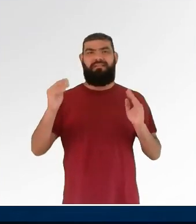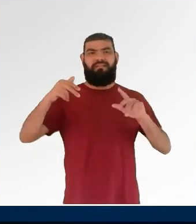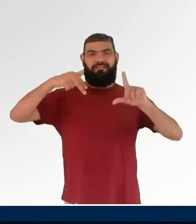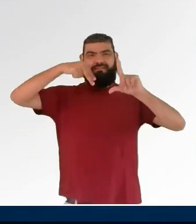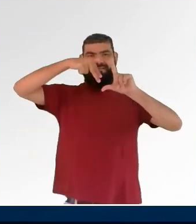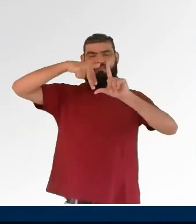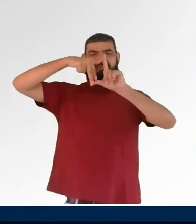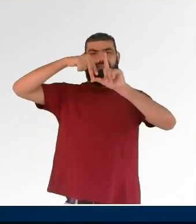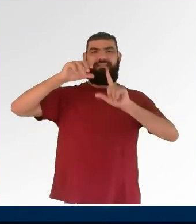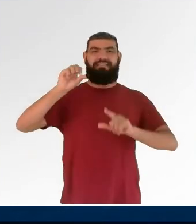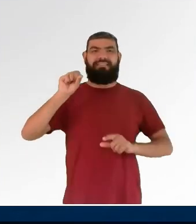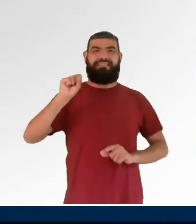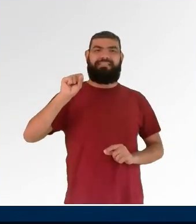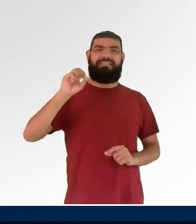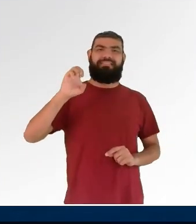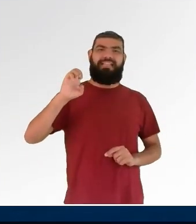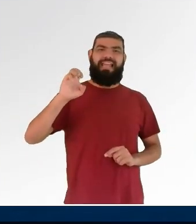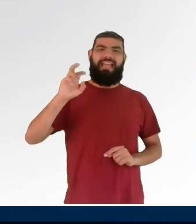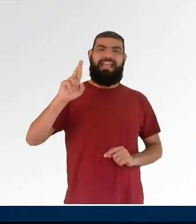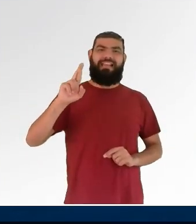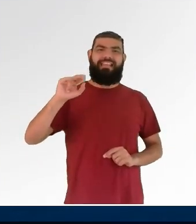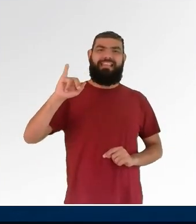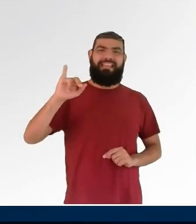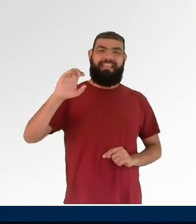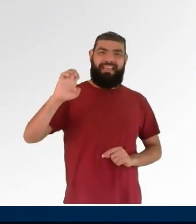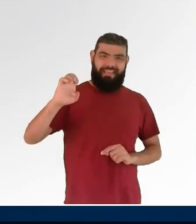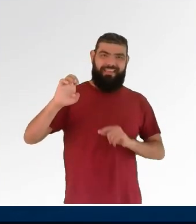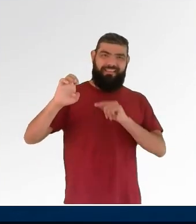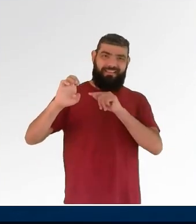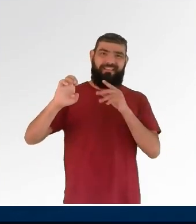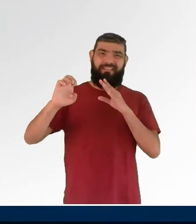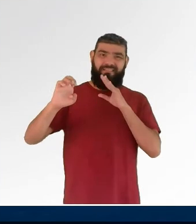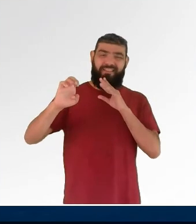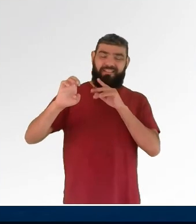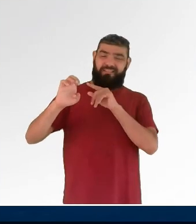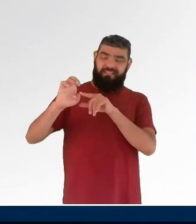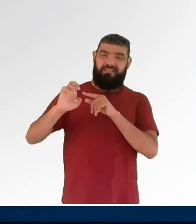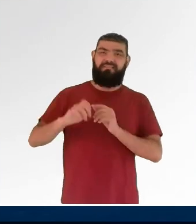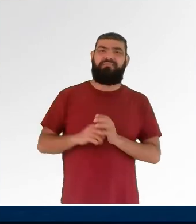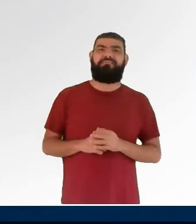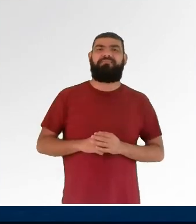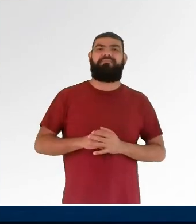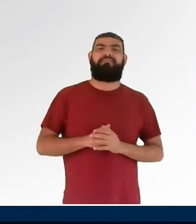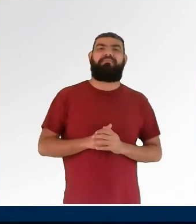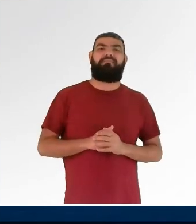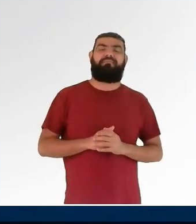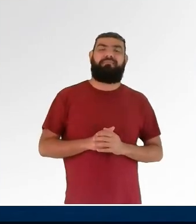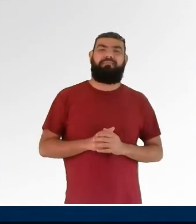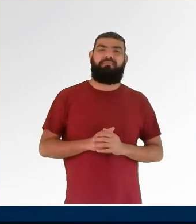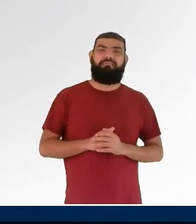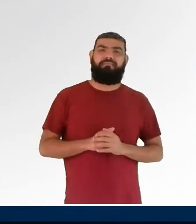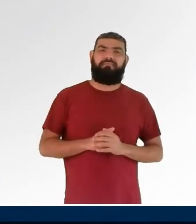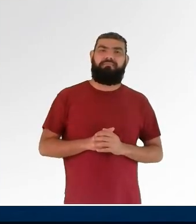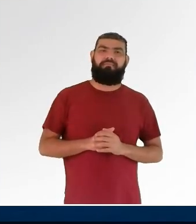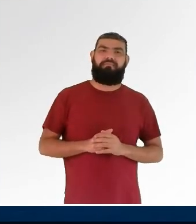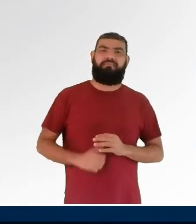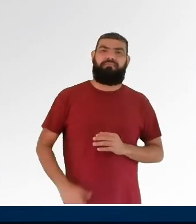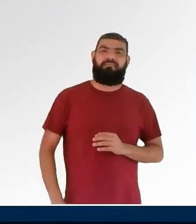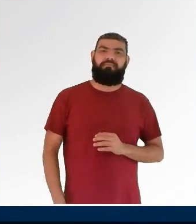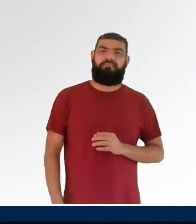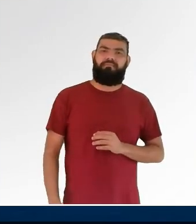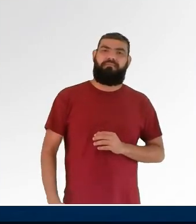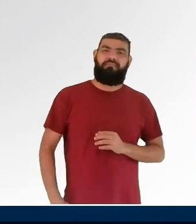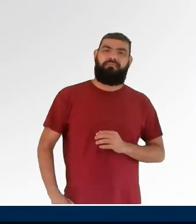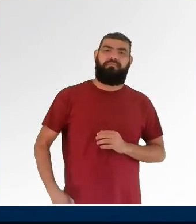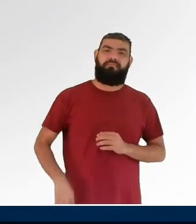disponíveis em plataformas? Uma delas é The Walking Dead. E o xerife Rick, o Rick, como